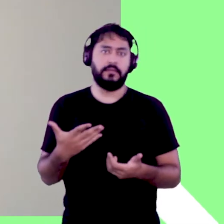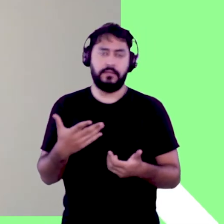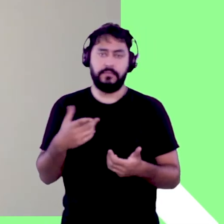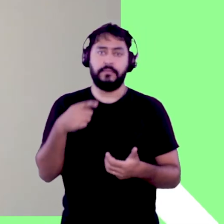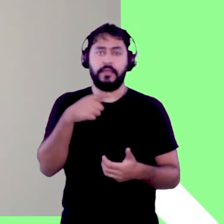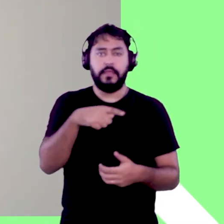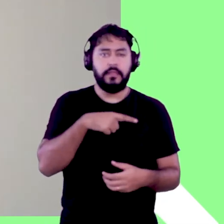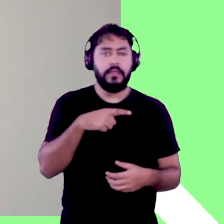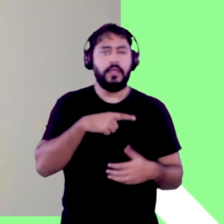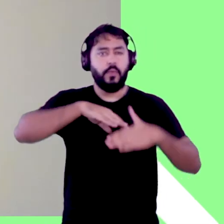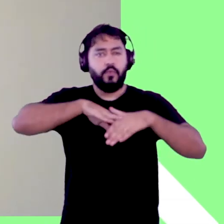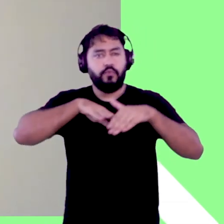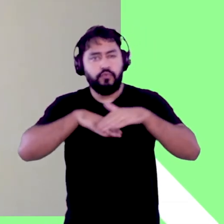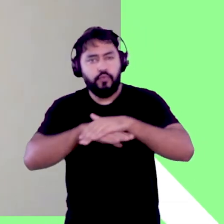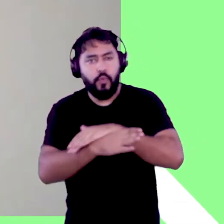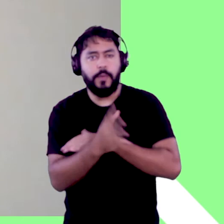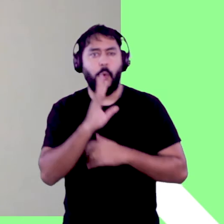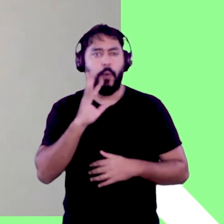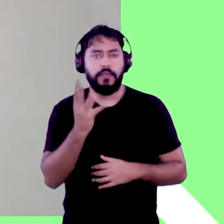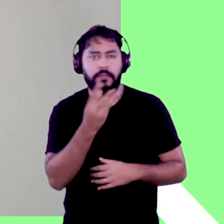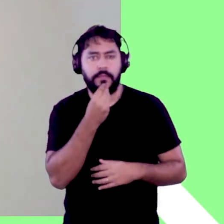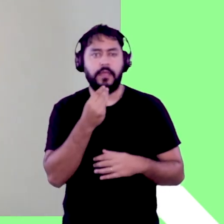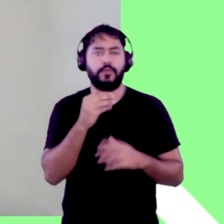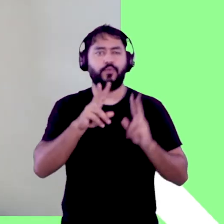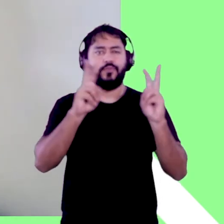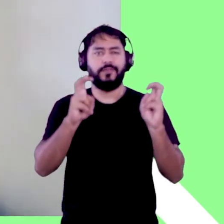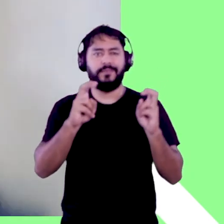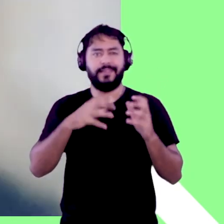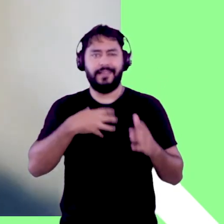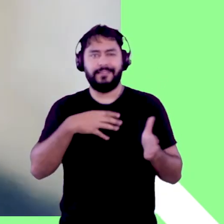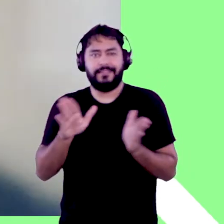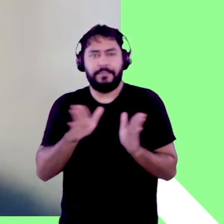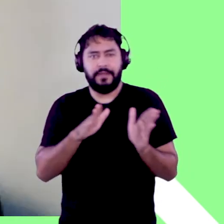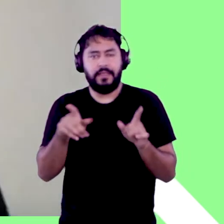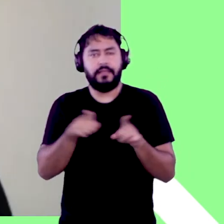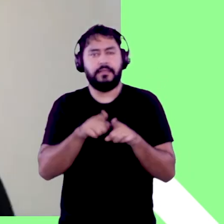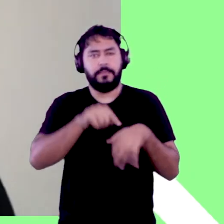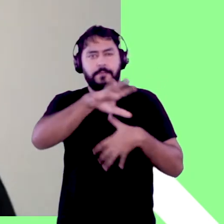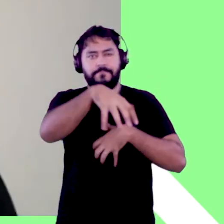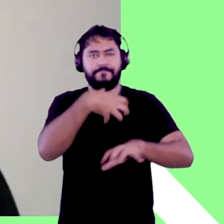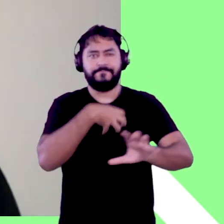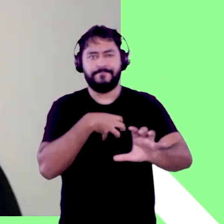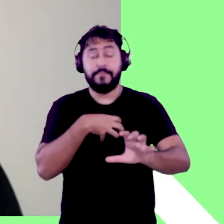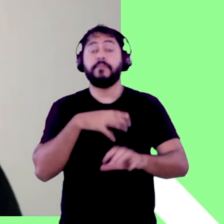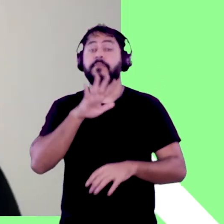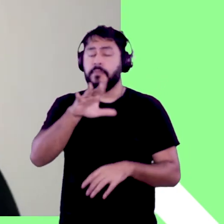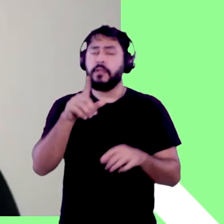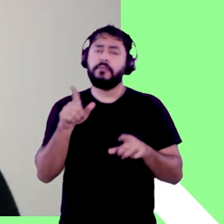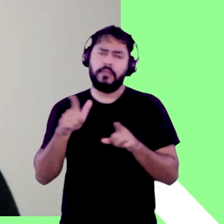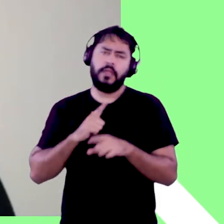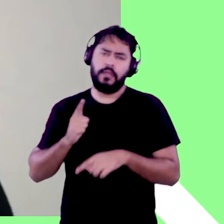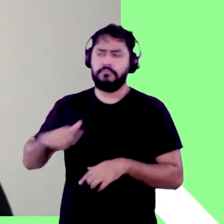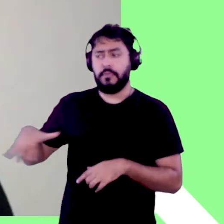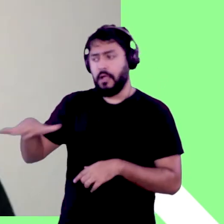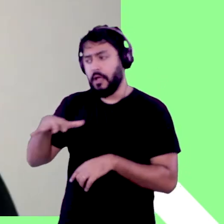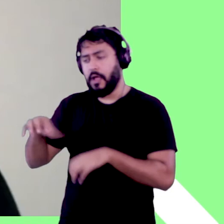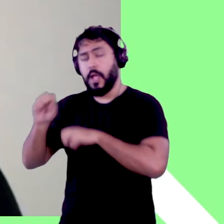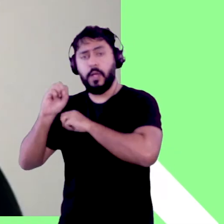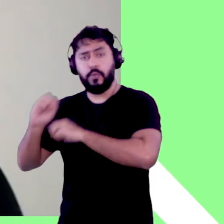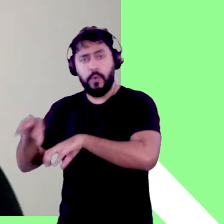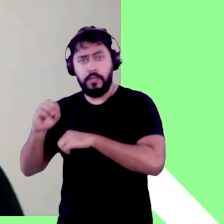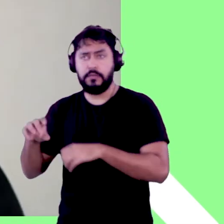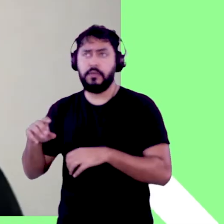pré sobre acessibilidade e o pensamento empático. Então, assim, a gente tem esses aspectos da educação, não só